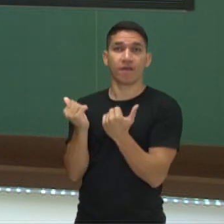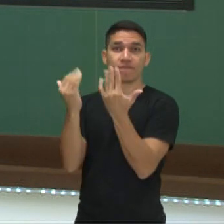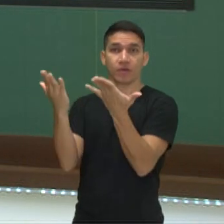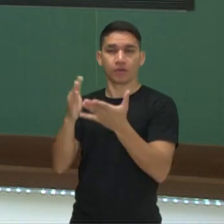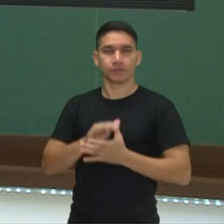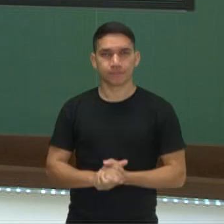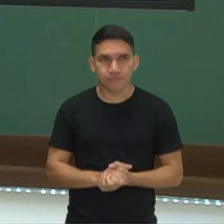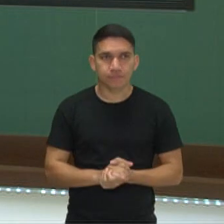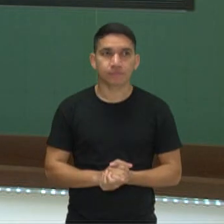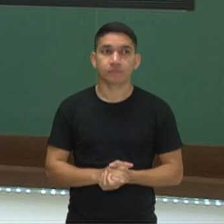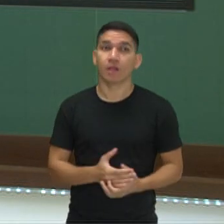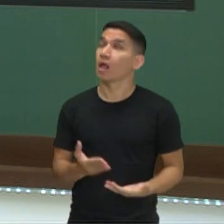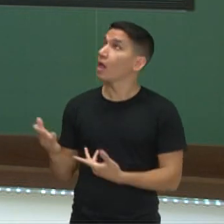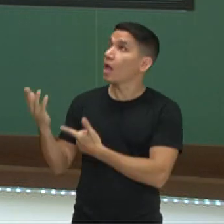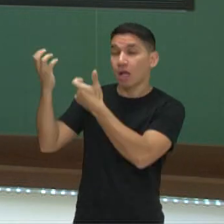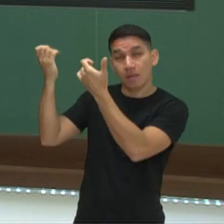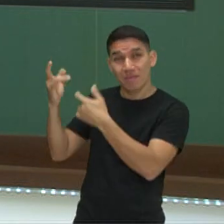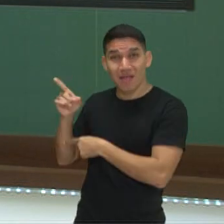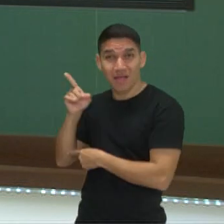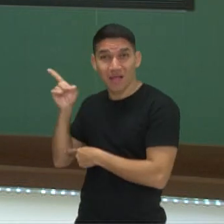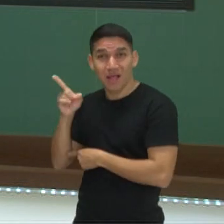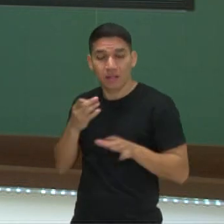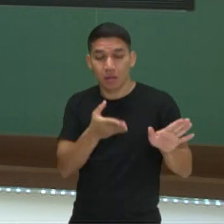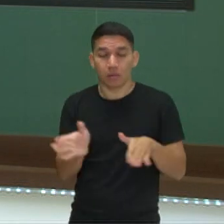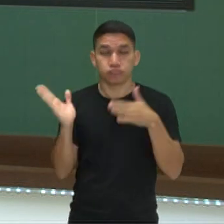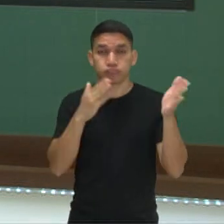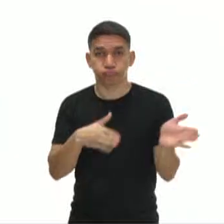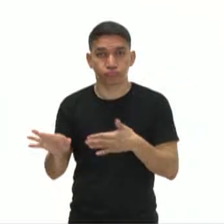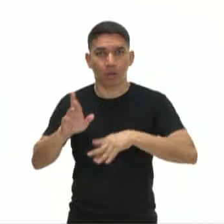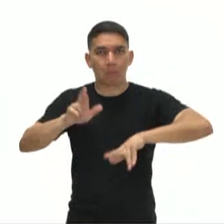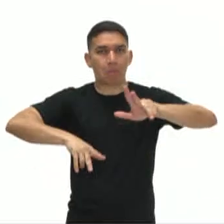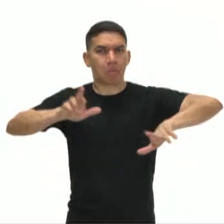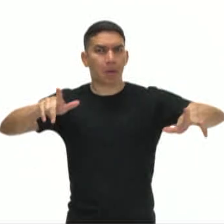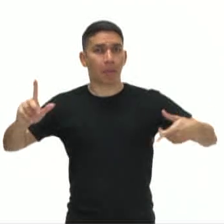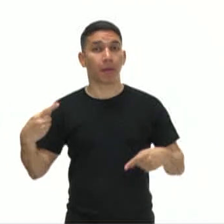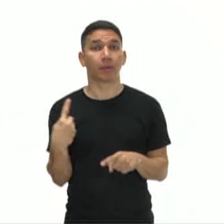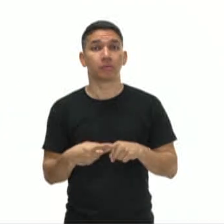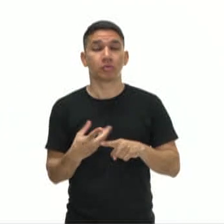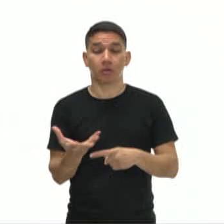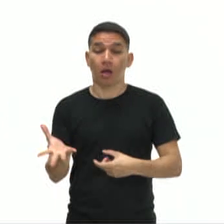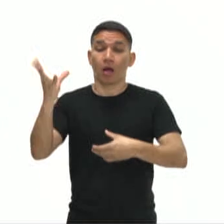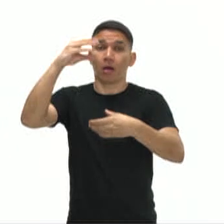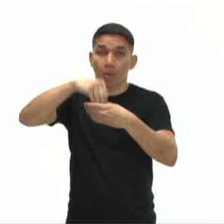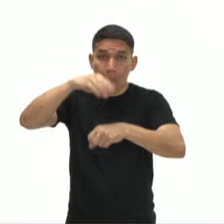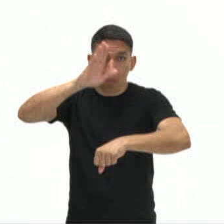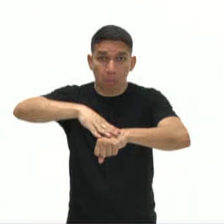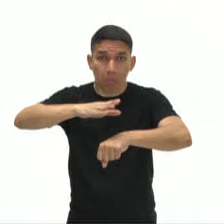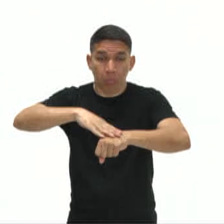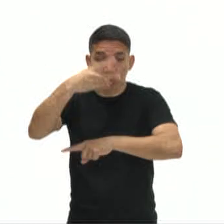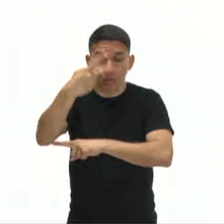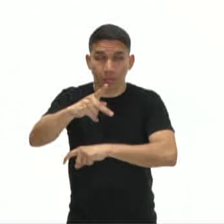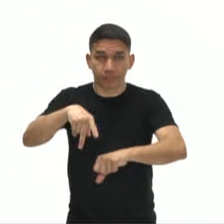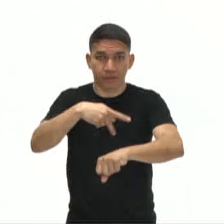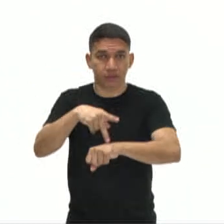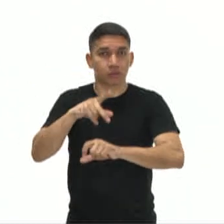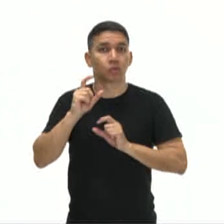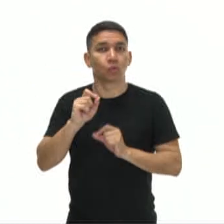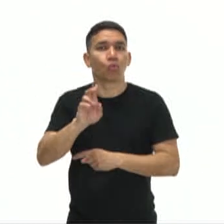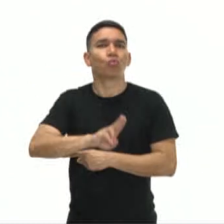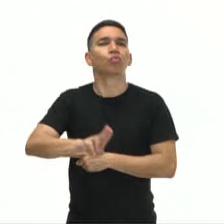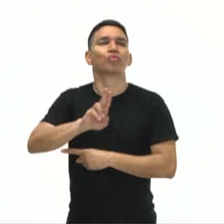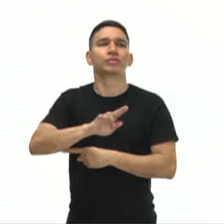aqui que essa produção então diversificada, né, para abastecer o mercado interno também, é utilizado